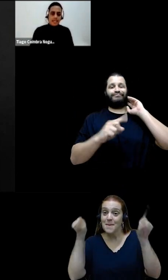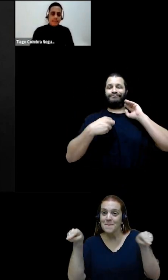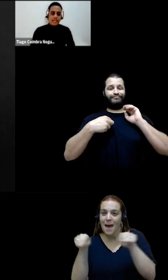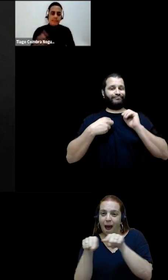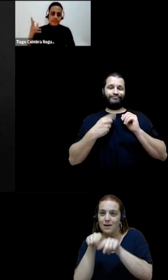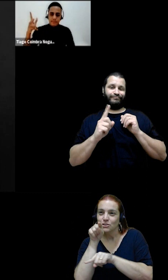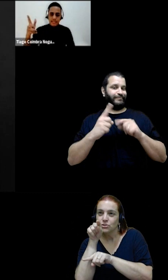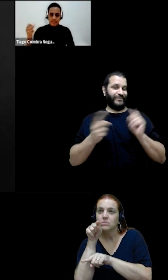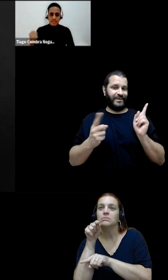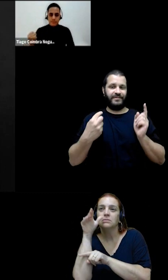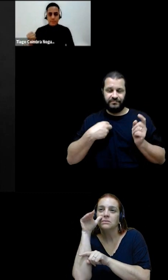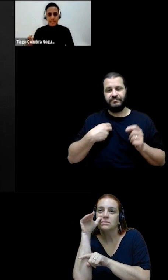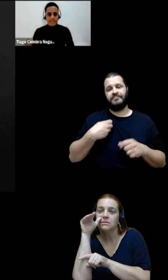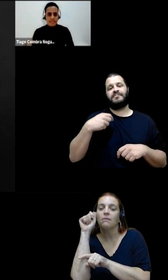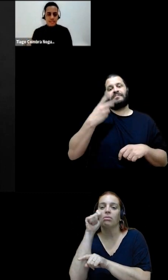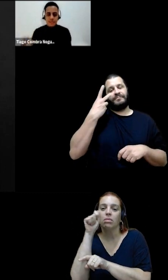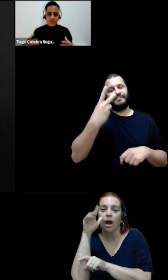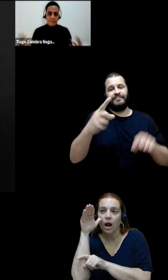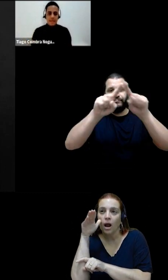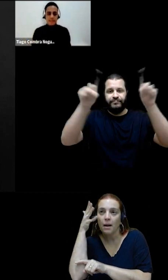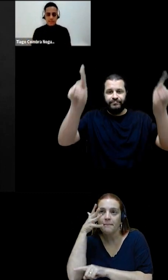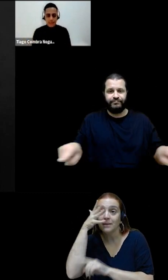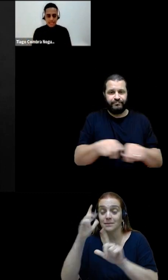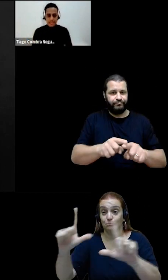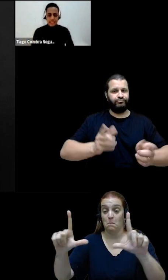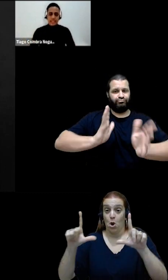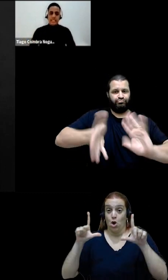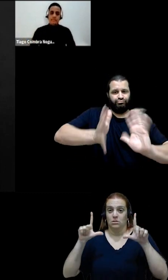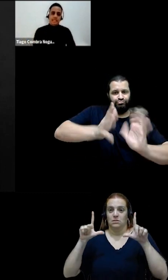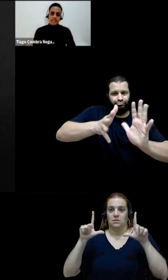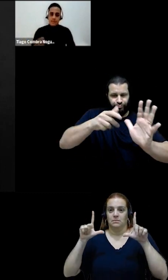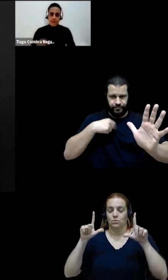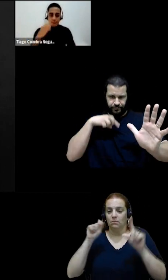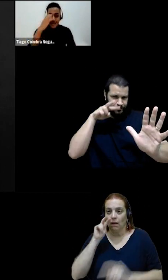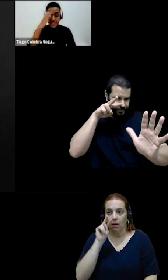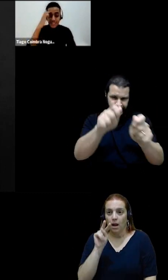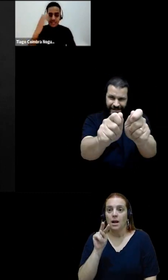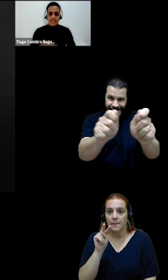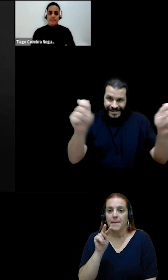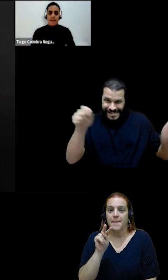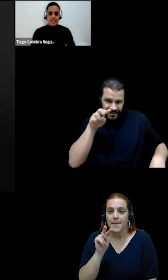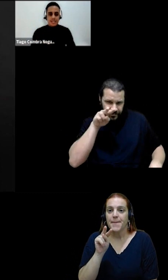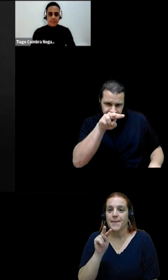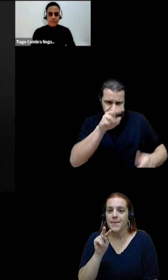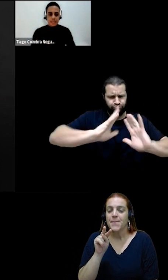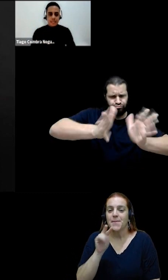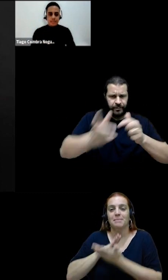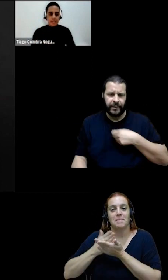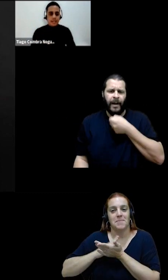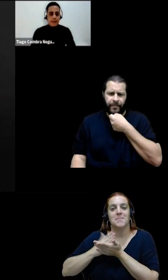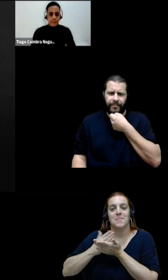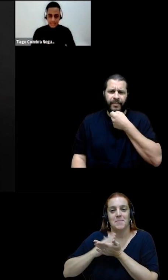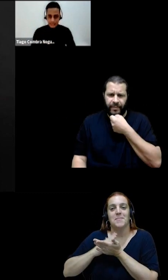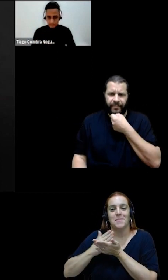uma câmera que possibilita a imagem do palestrante de forma bem aproximada, e a interpretação ocorre a partir dessa imagem recebida dentro